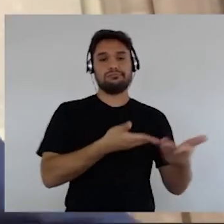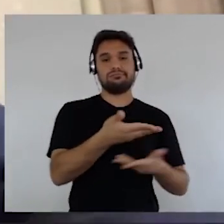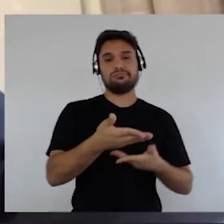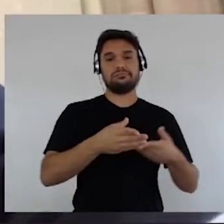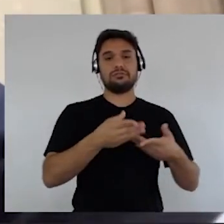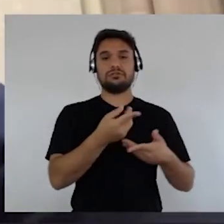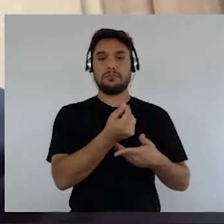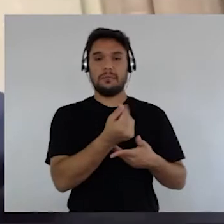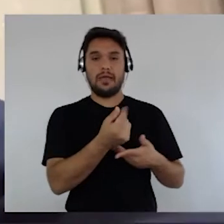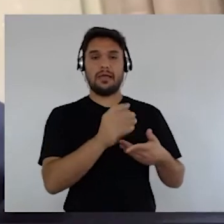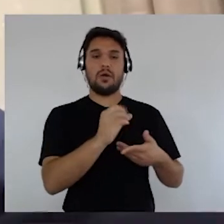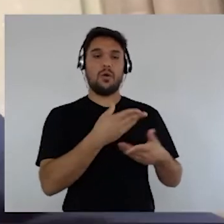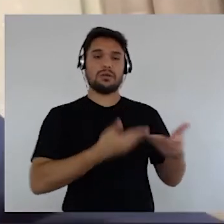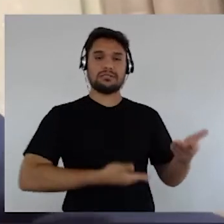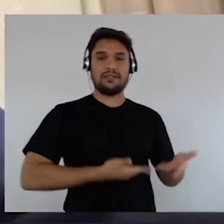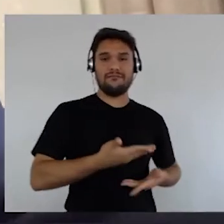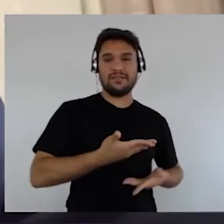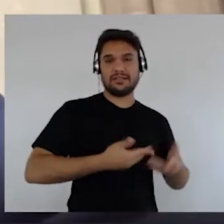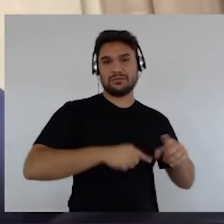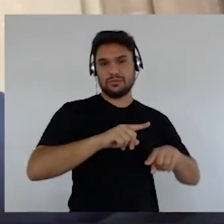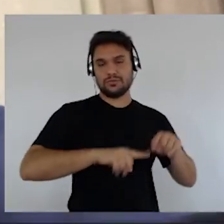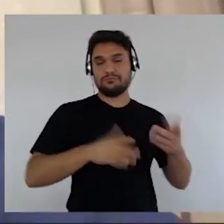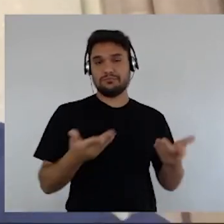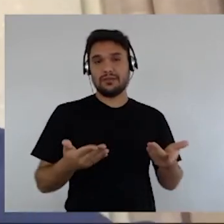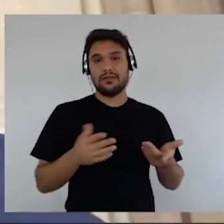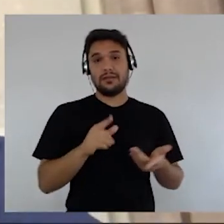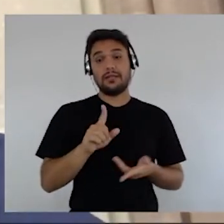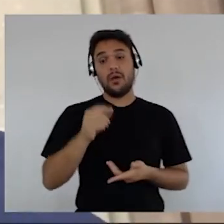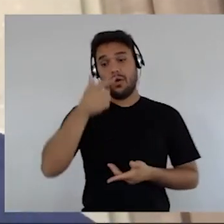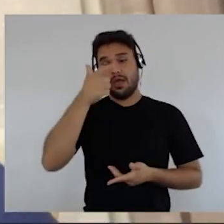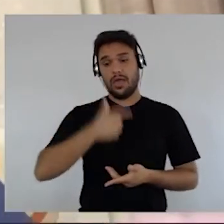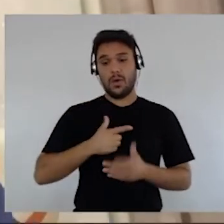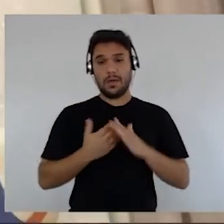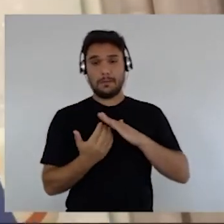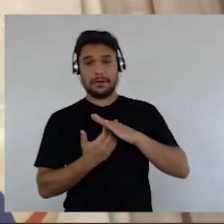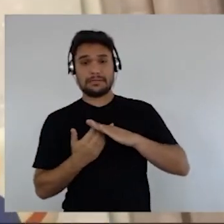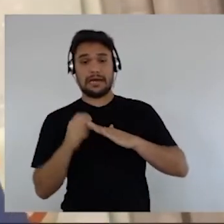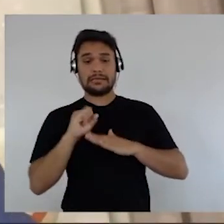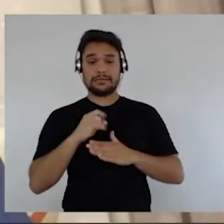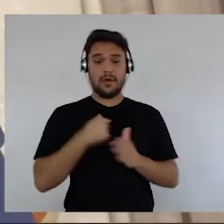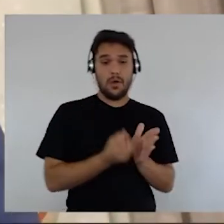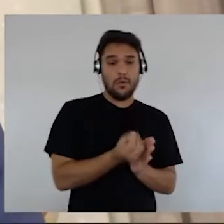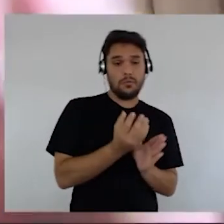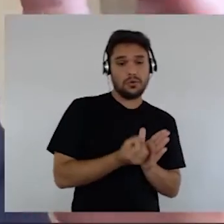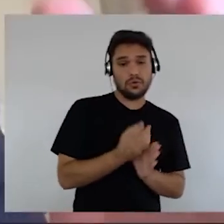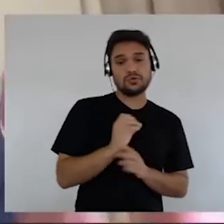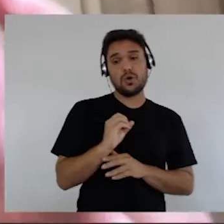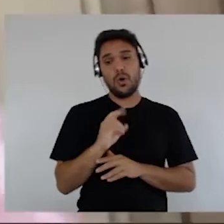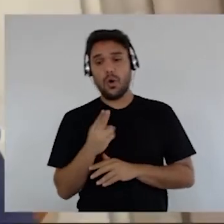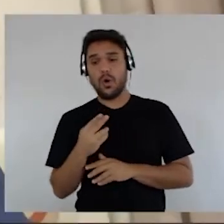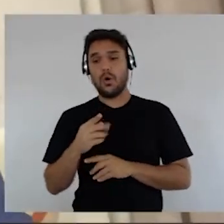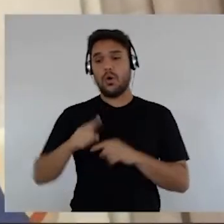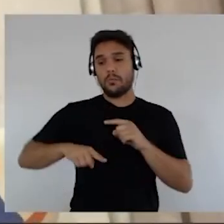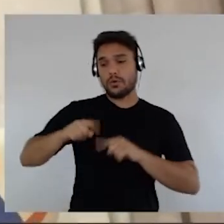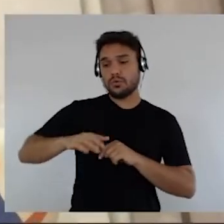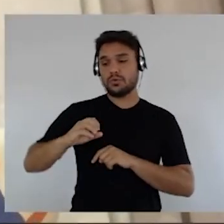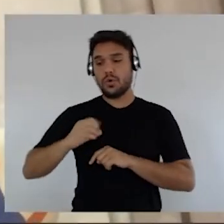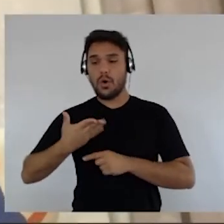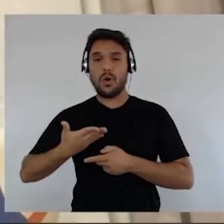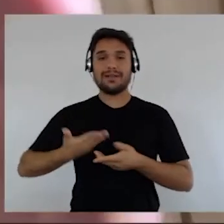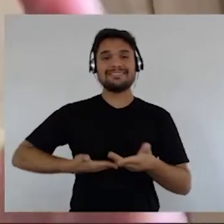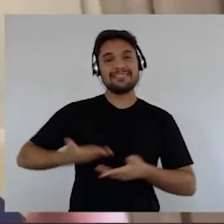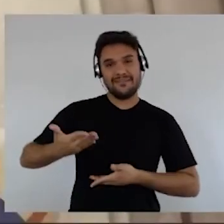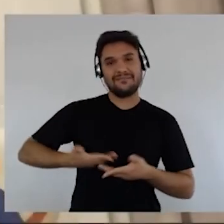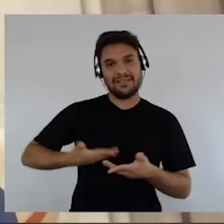bens ou de serviços. Então, empresário é quem produz ou faz circular bens e